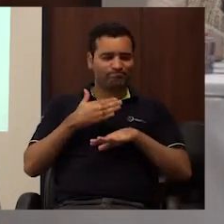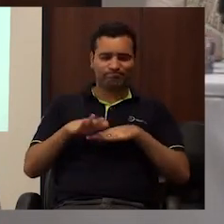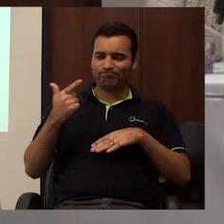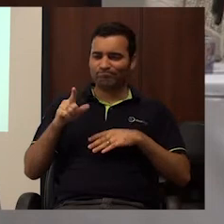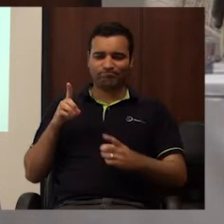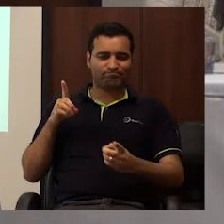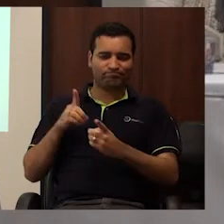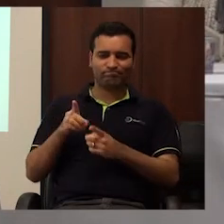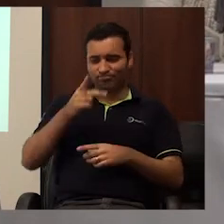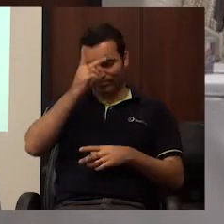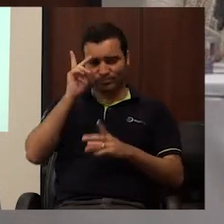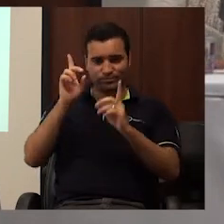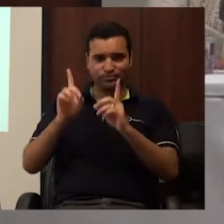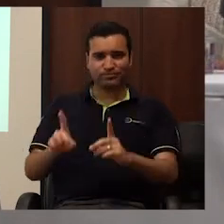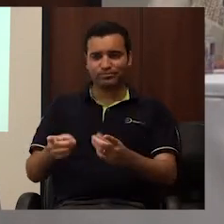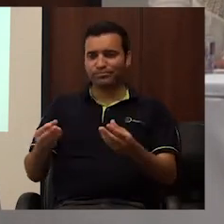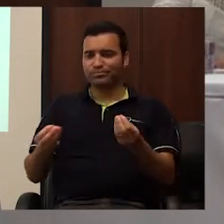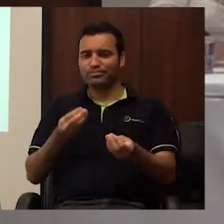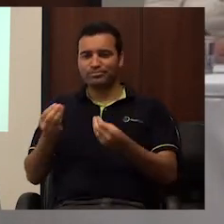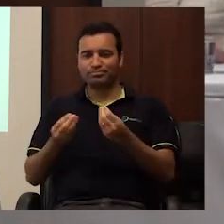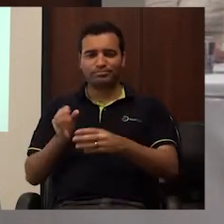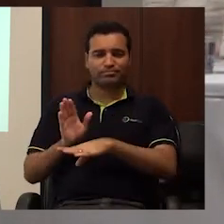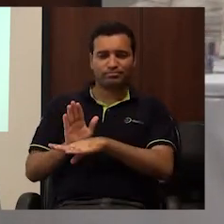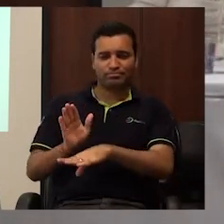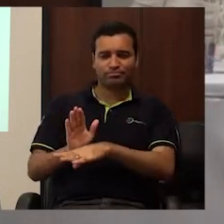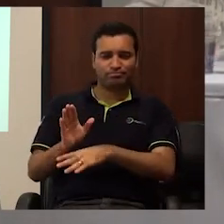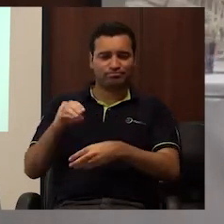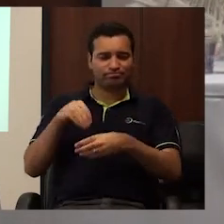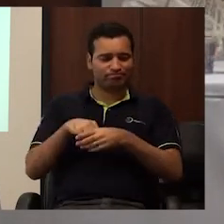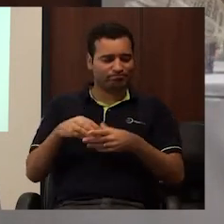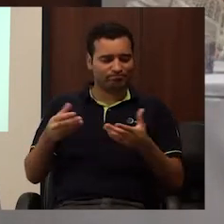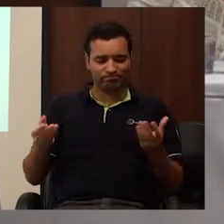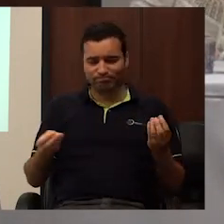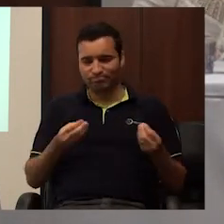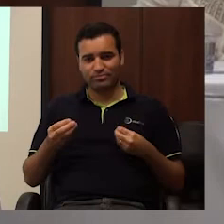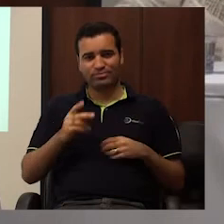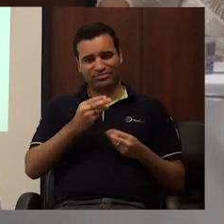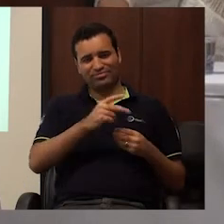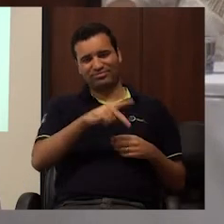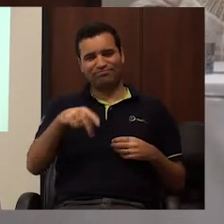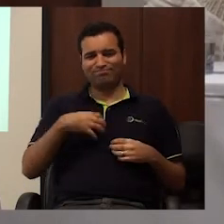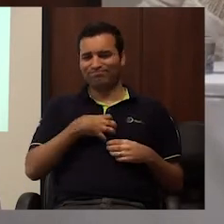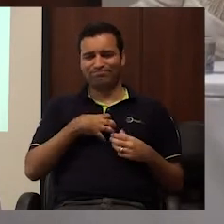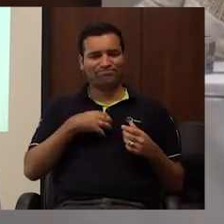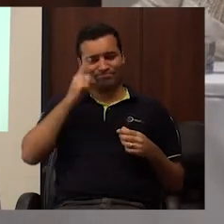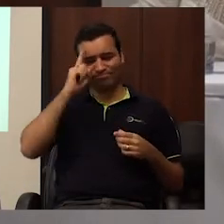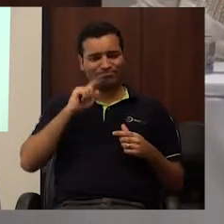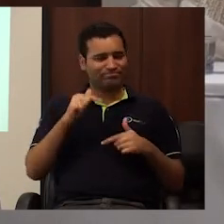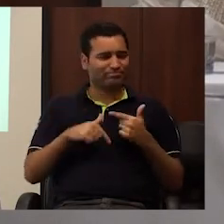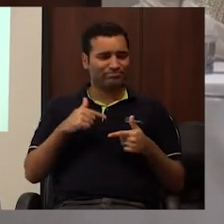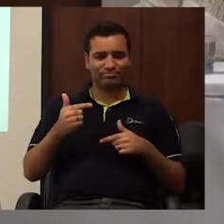para assumir as funções dentro da sala de recursos, muitas vezes, né, porque nem todos